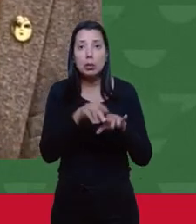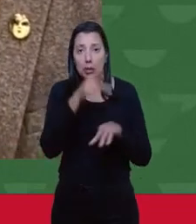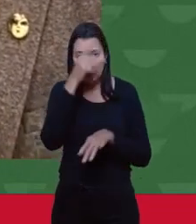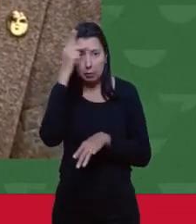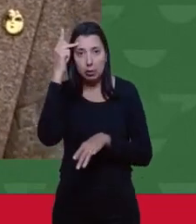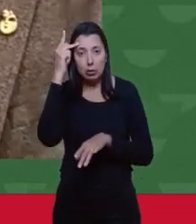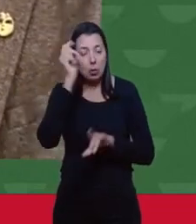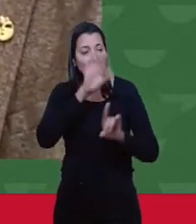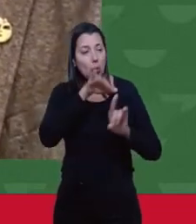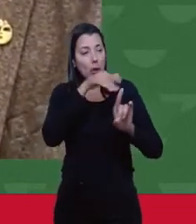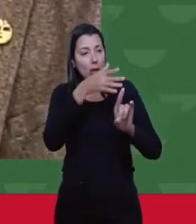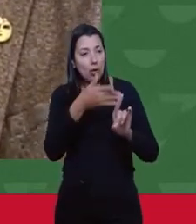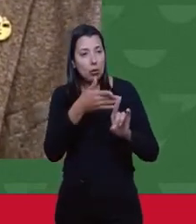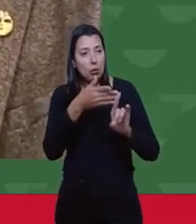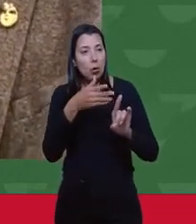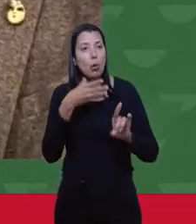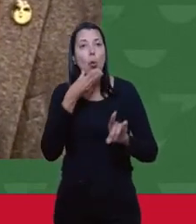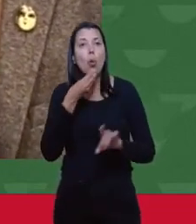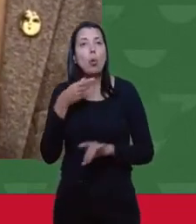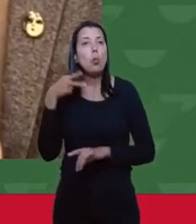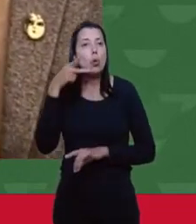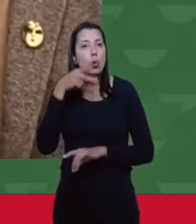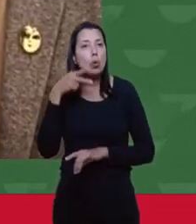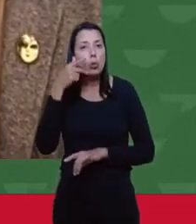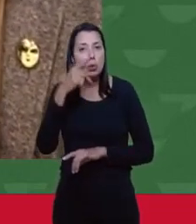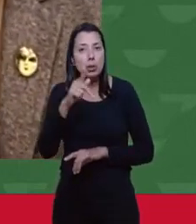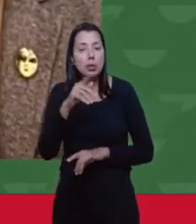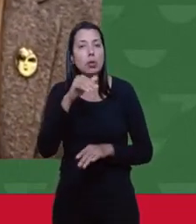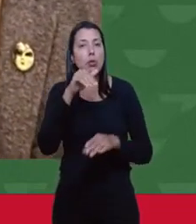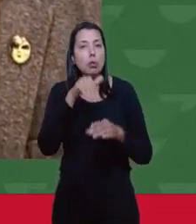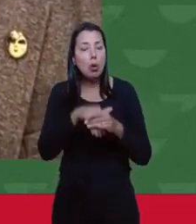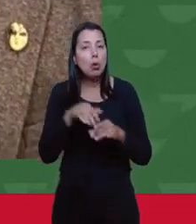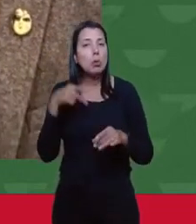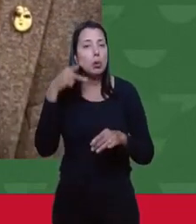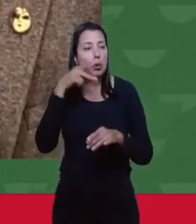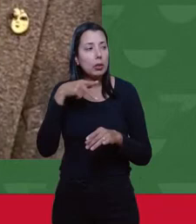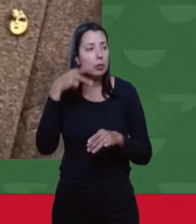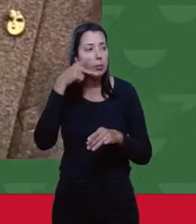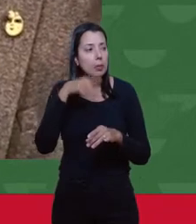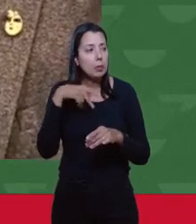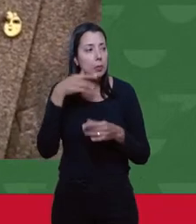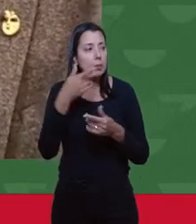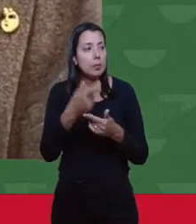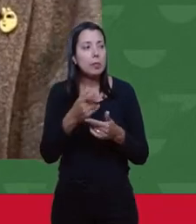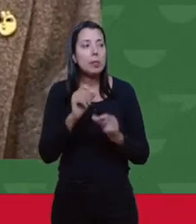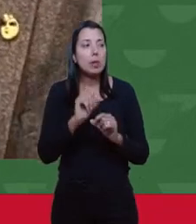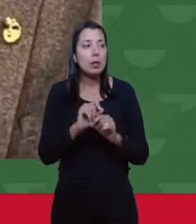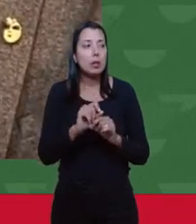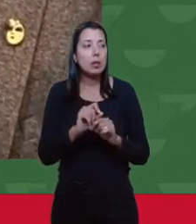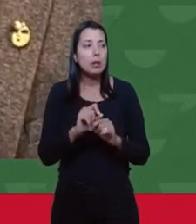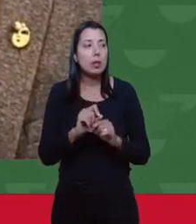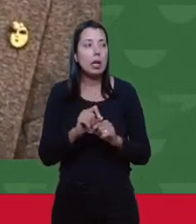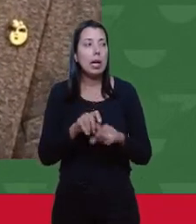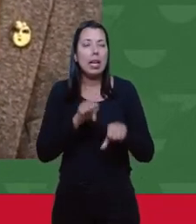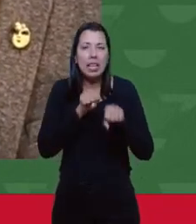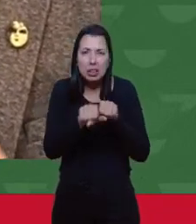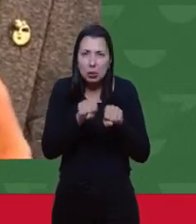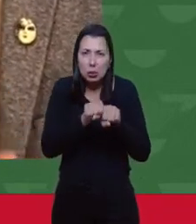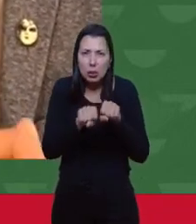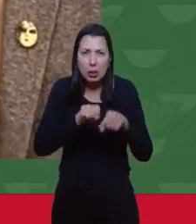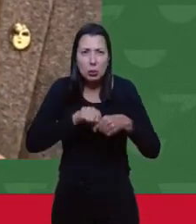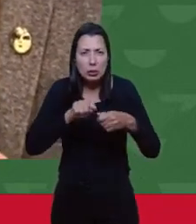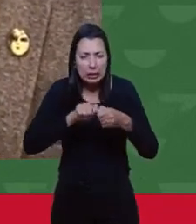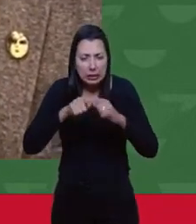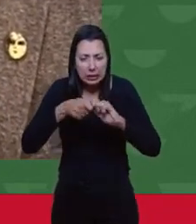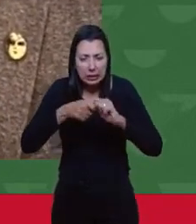sujeito elogiou um torturador, dedicou seu voto a um torturador, dedicou seu voto a um dos homens mais cruéis dos